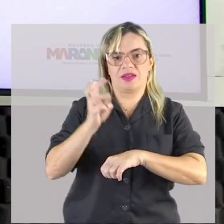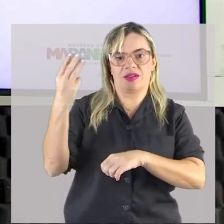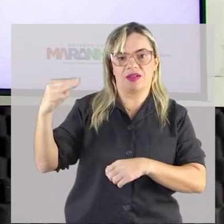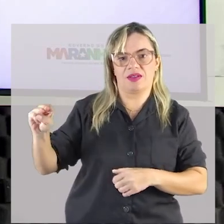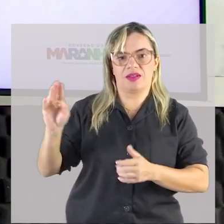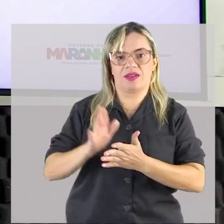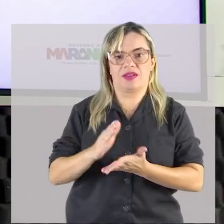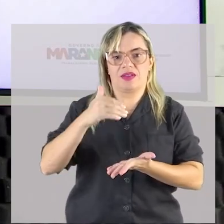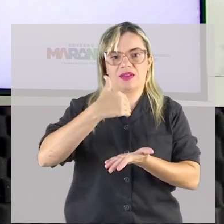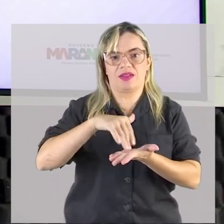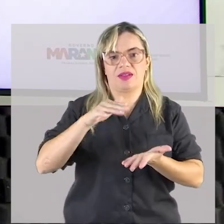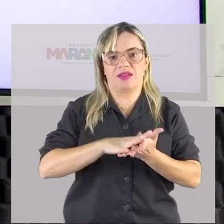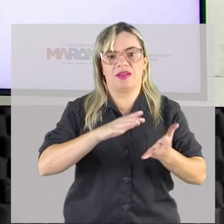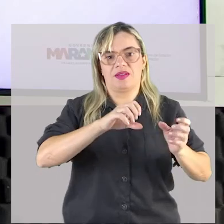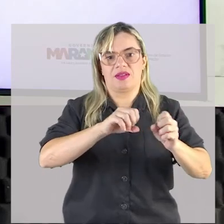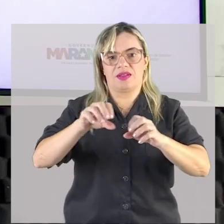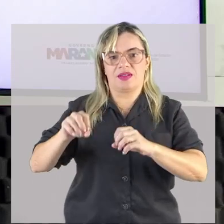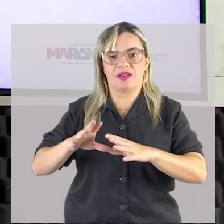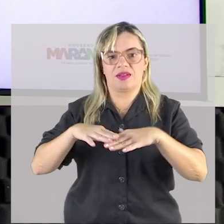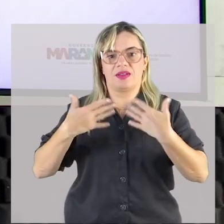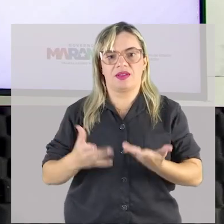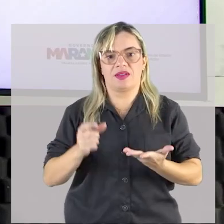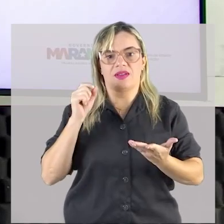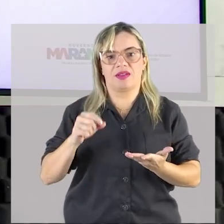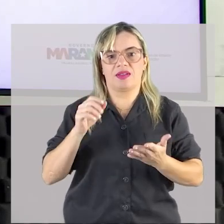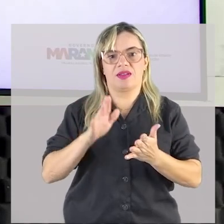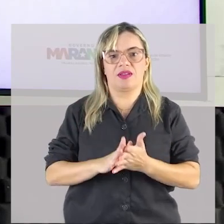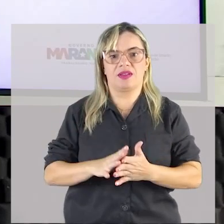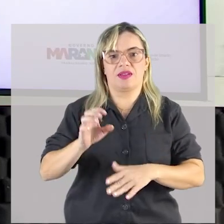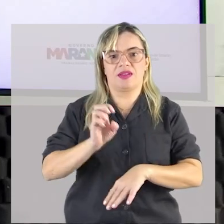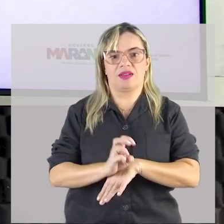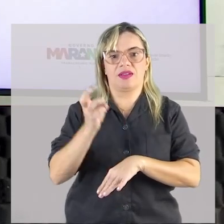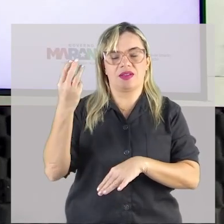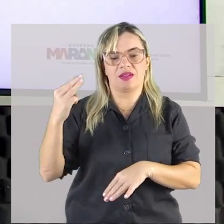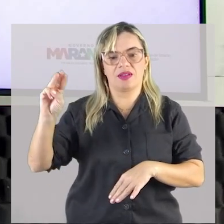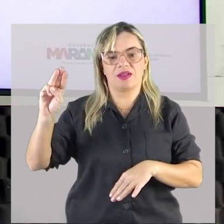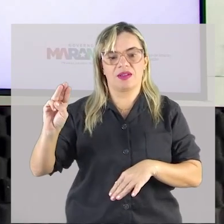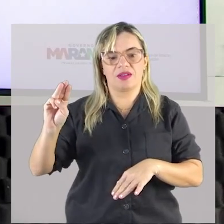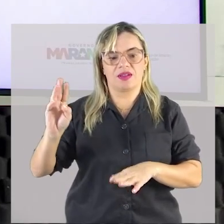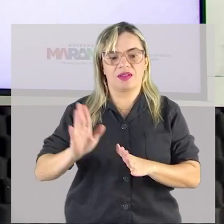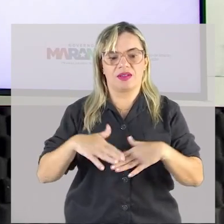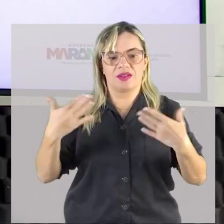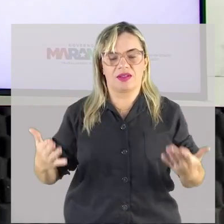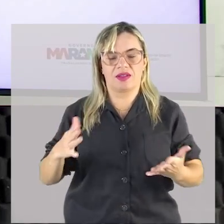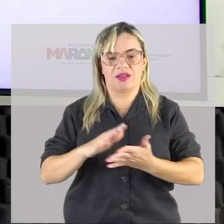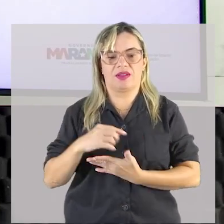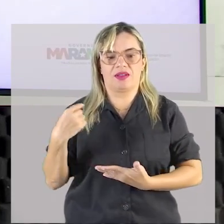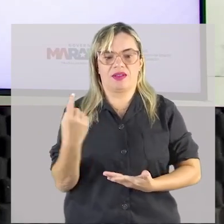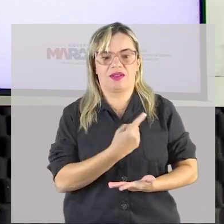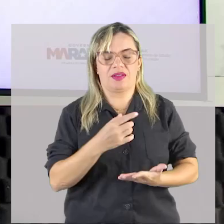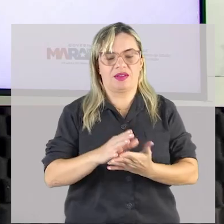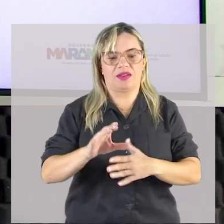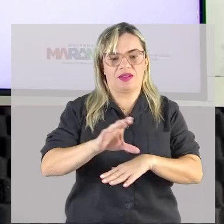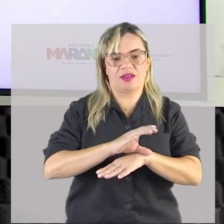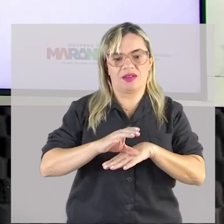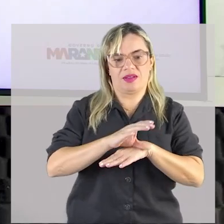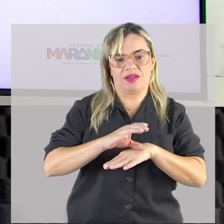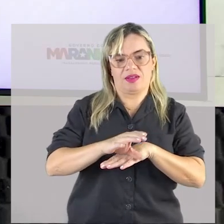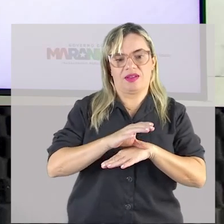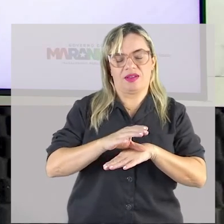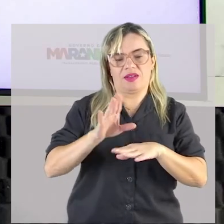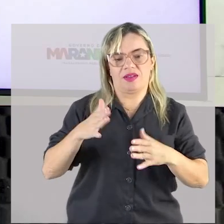por meio da Secretaria de Educação do Estado, nesse nosso cursinho